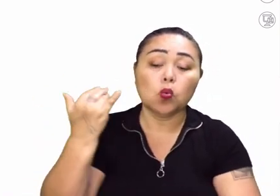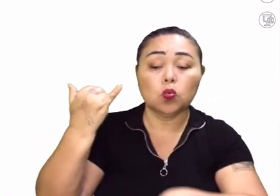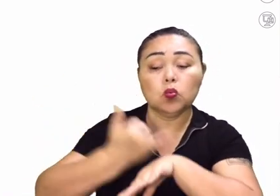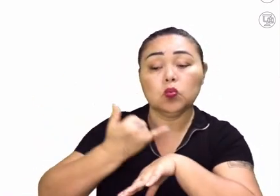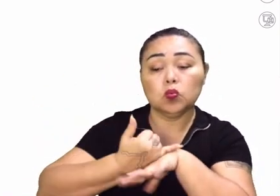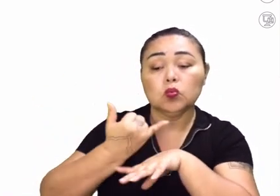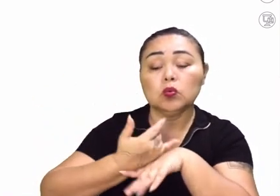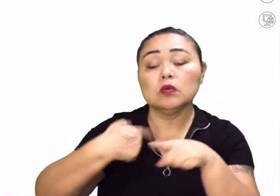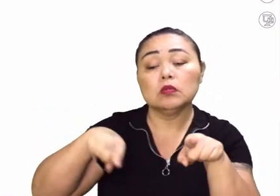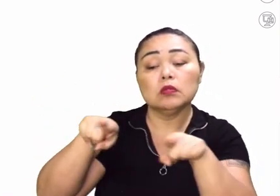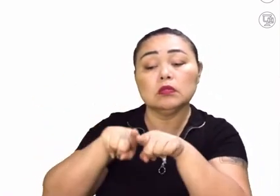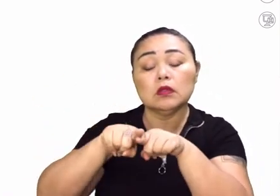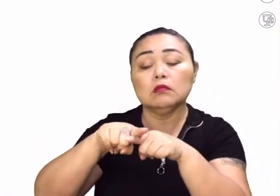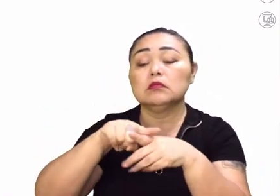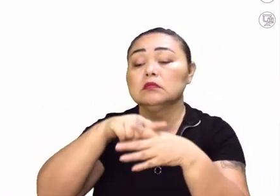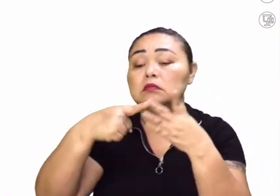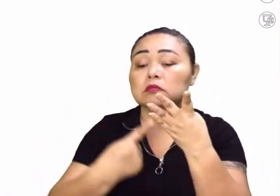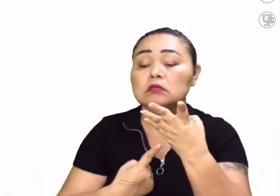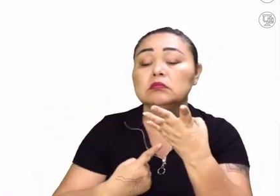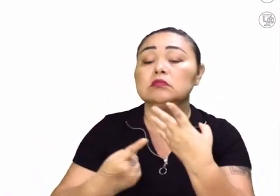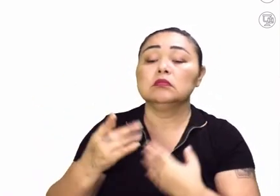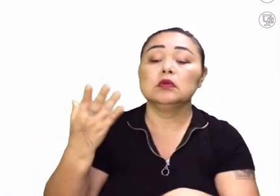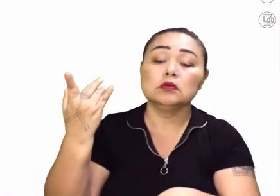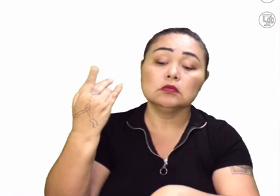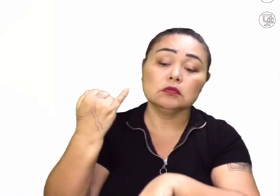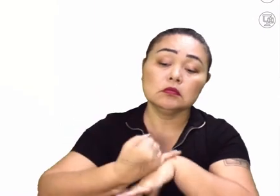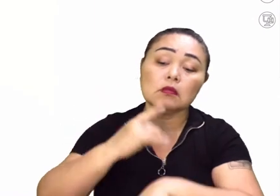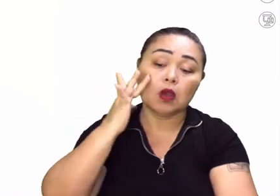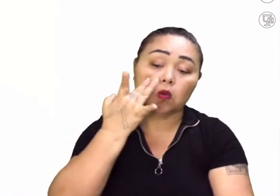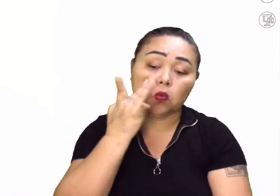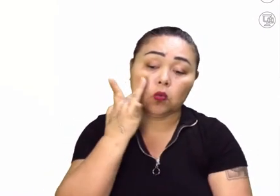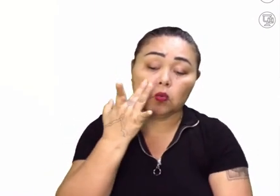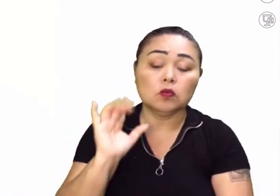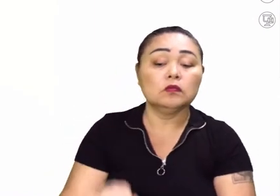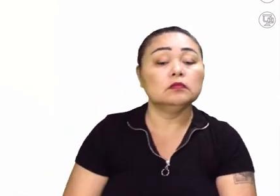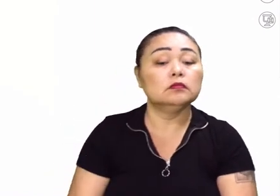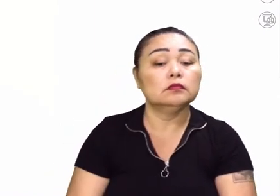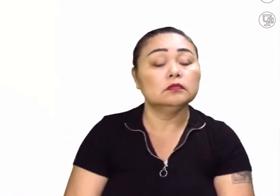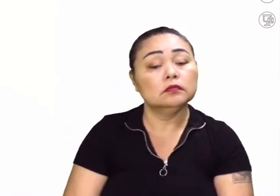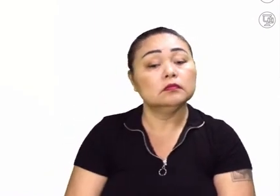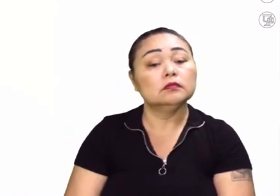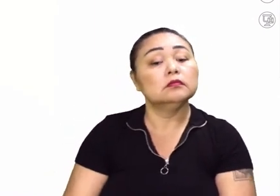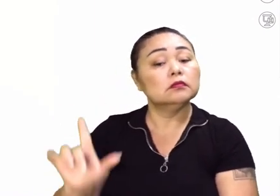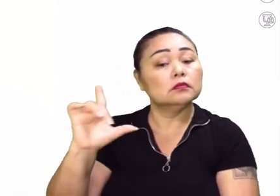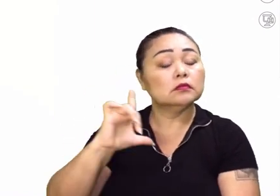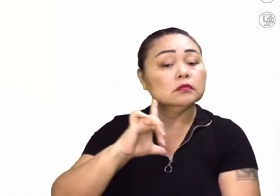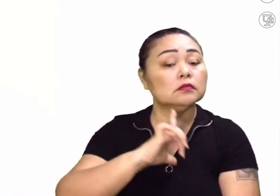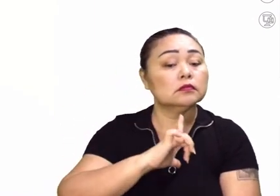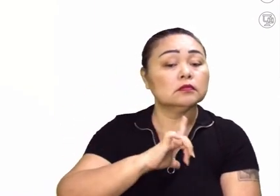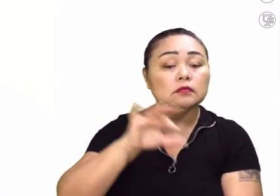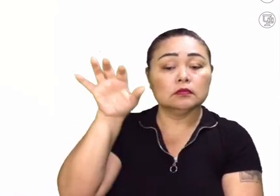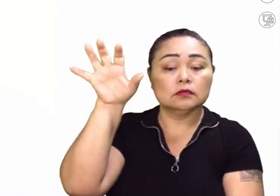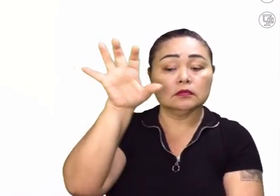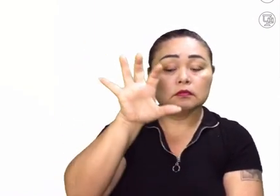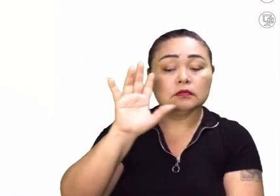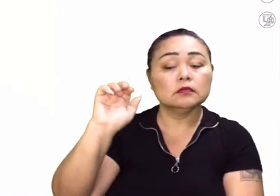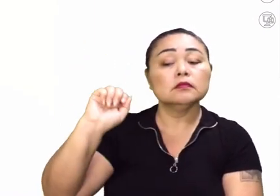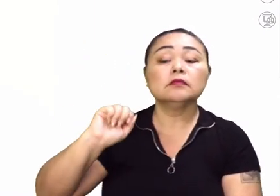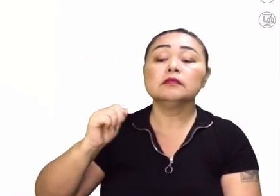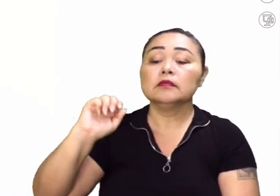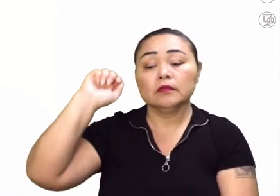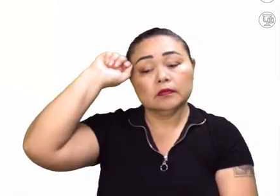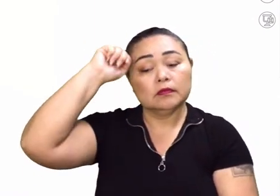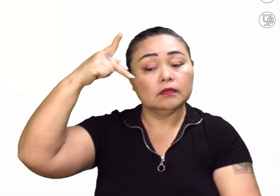quadrilátero ferrífero também de ouro e Ferro E aí nós temos as áreas de petróleo